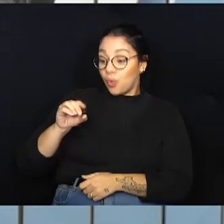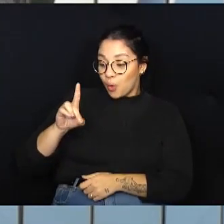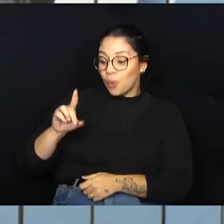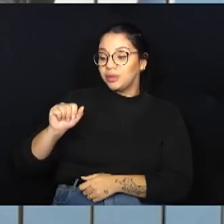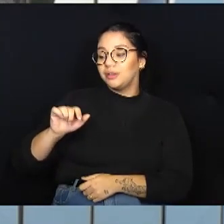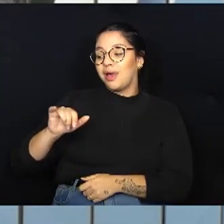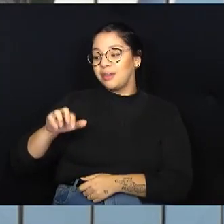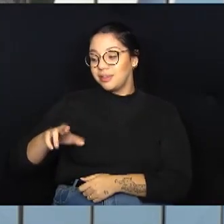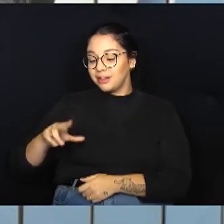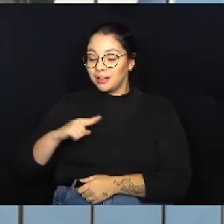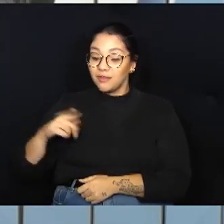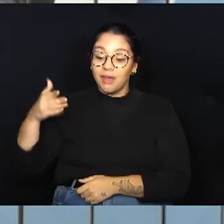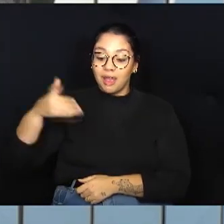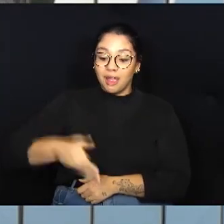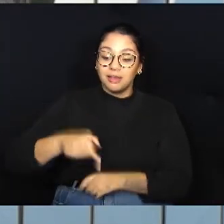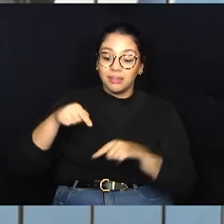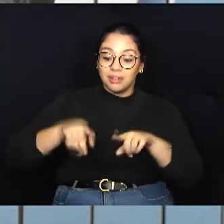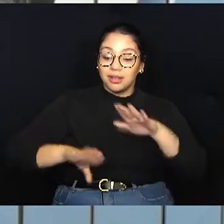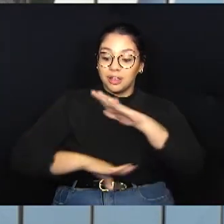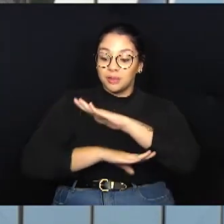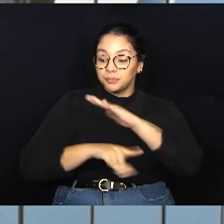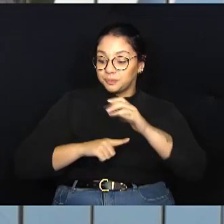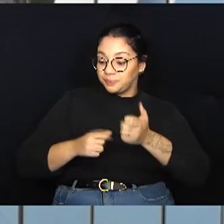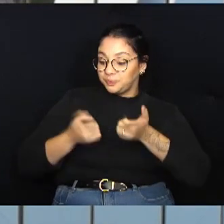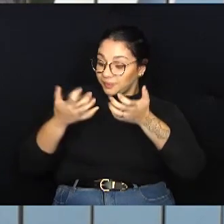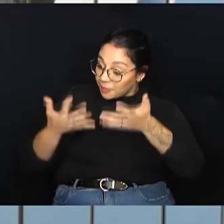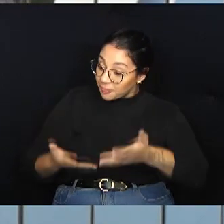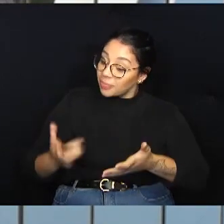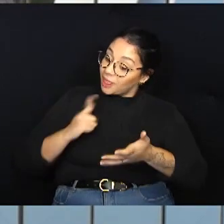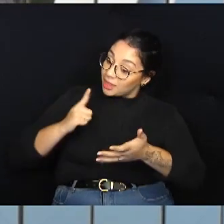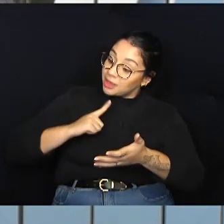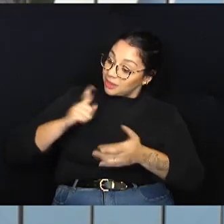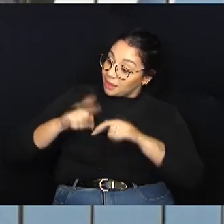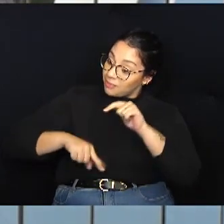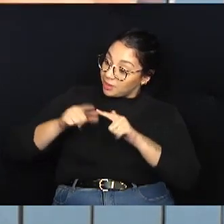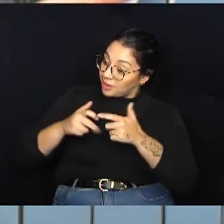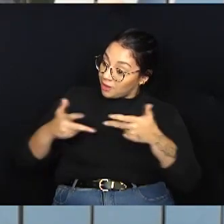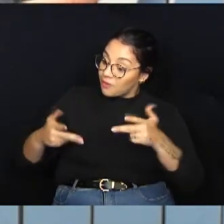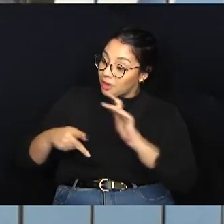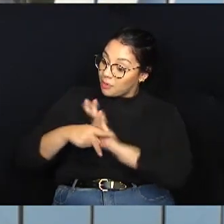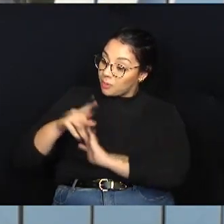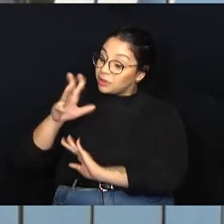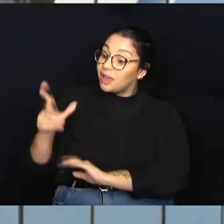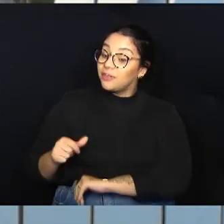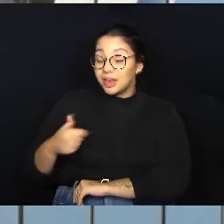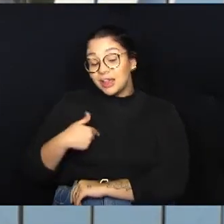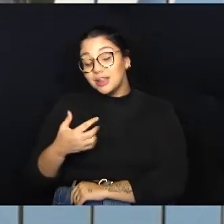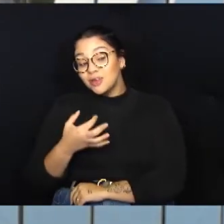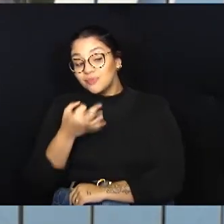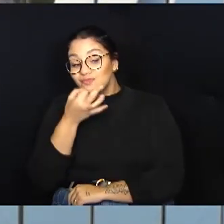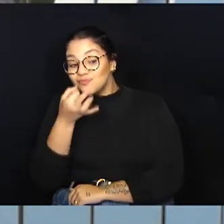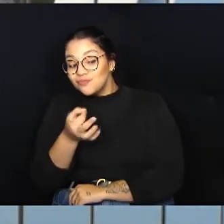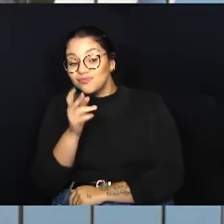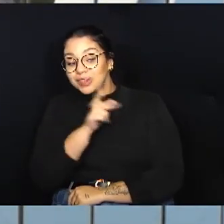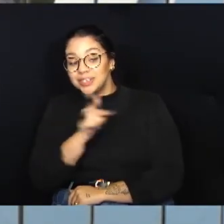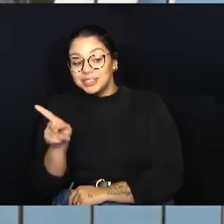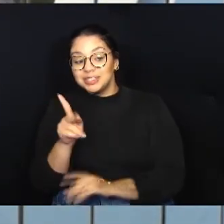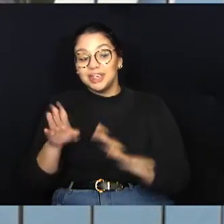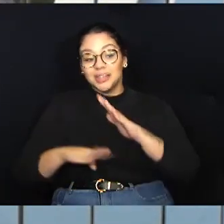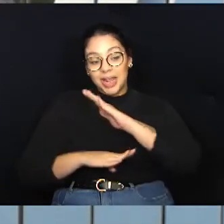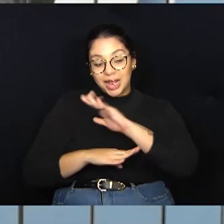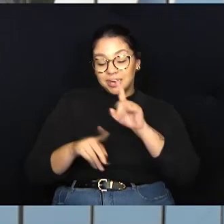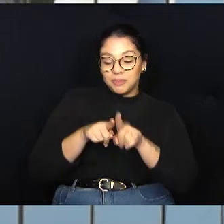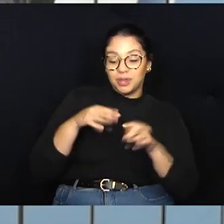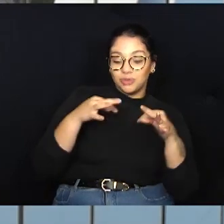Câmara e ele compartilhou que ele tinha muito material da África. E aí eu sugestionei à presidência da Casa, aos vereadores,